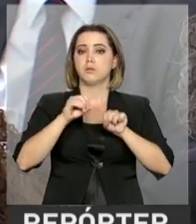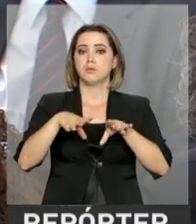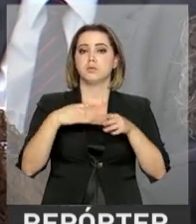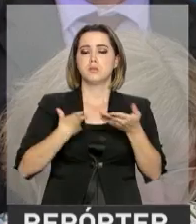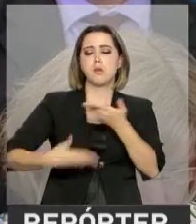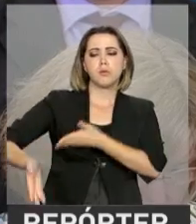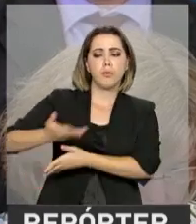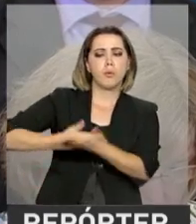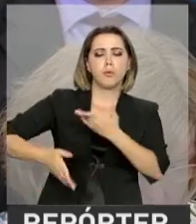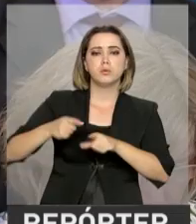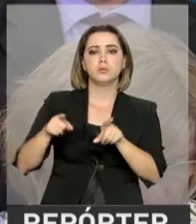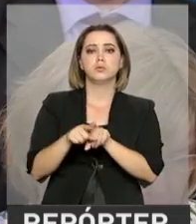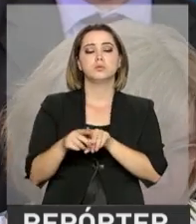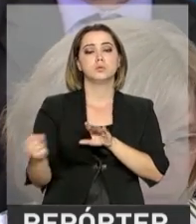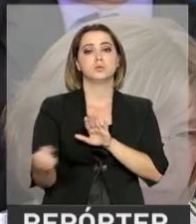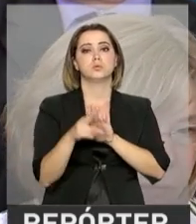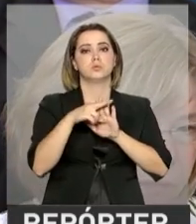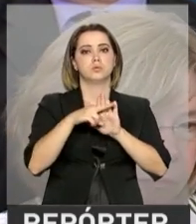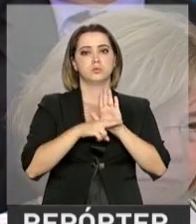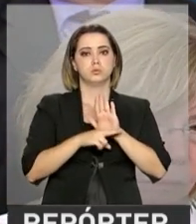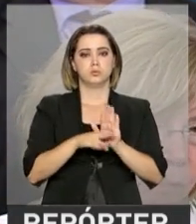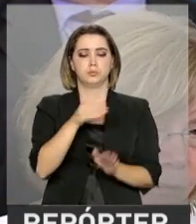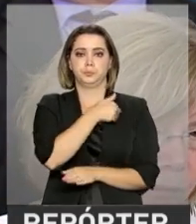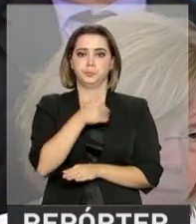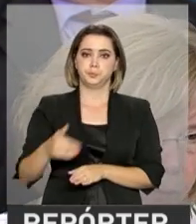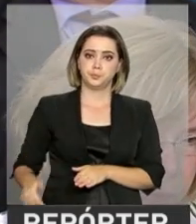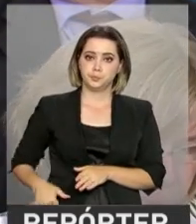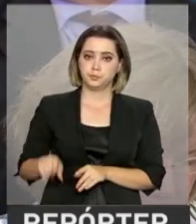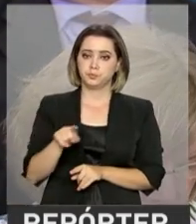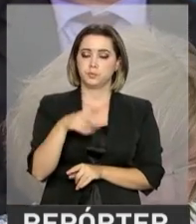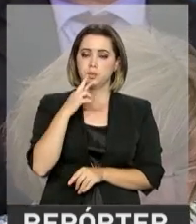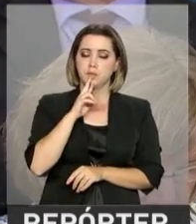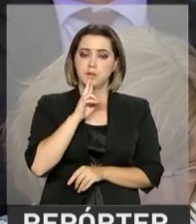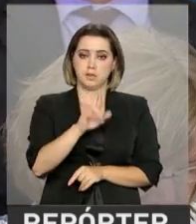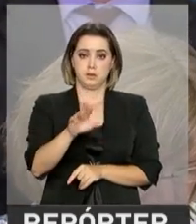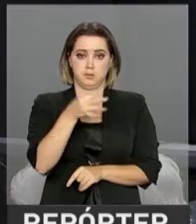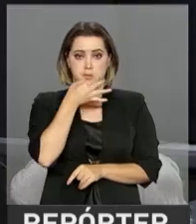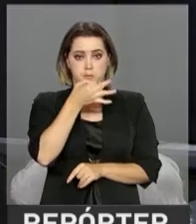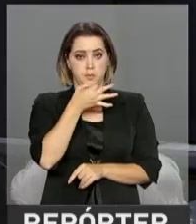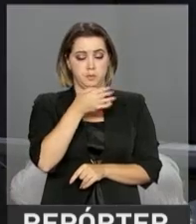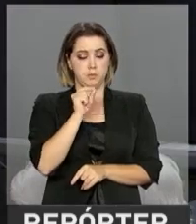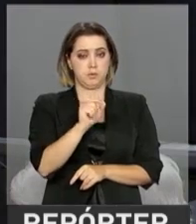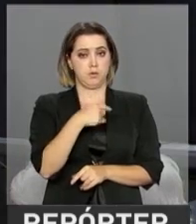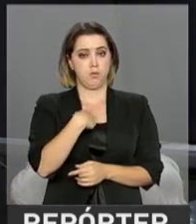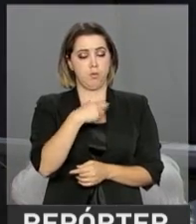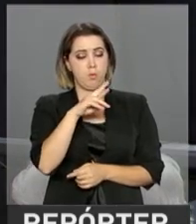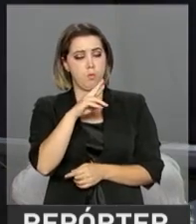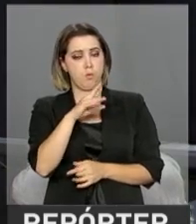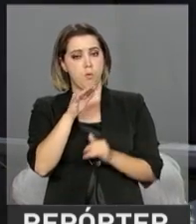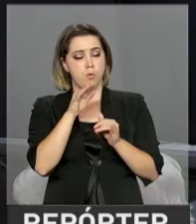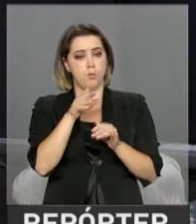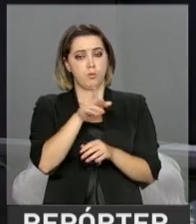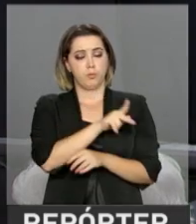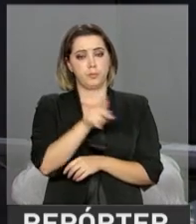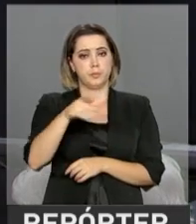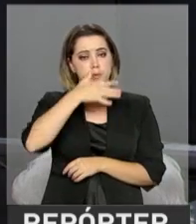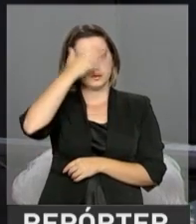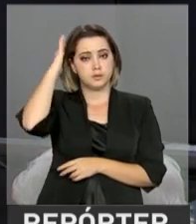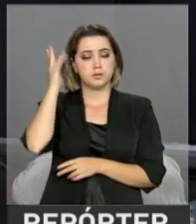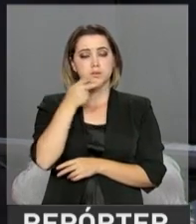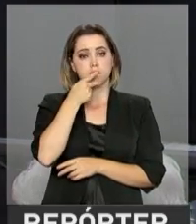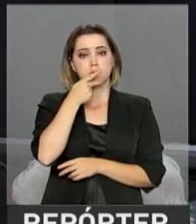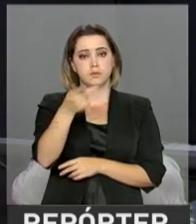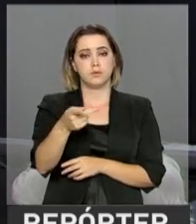competitividade E modernização do Estado em resposta às recomendações temer anunciou que o governo vai promover